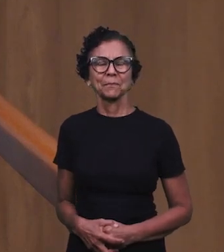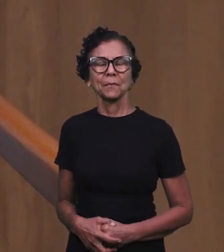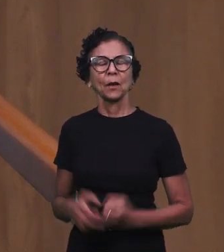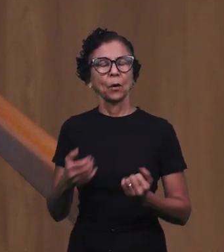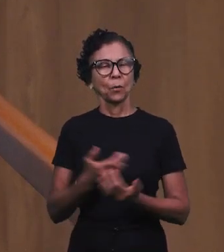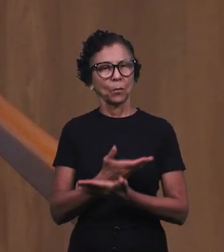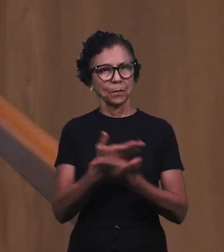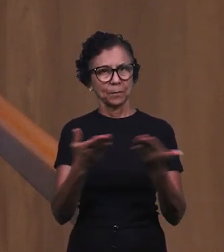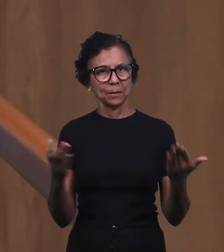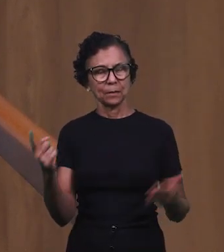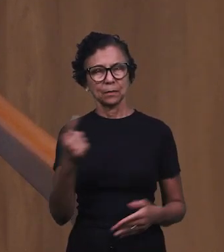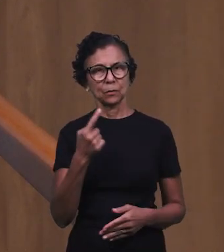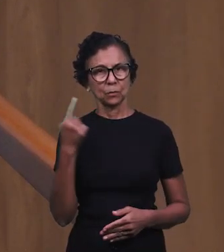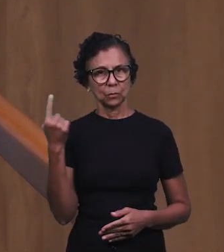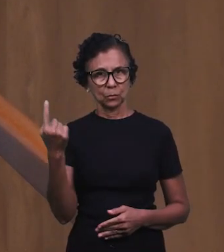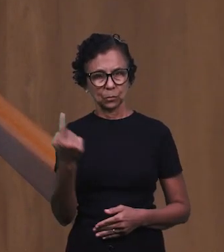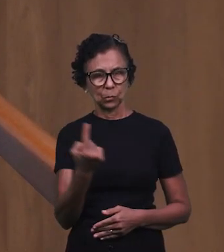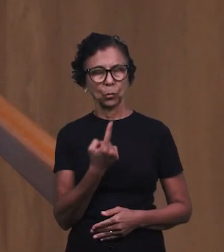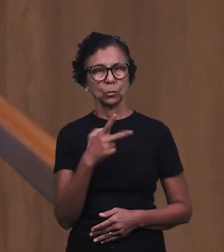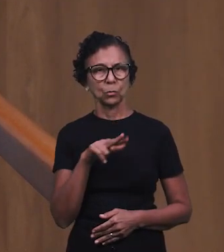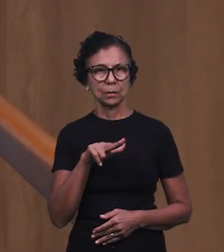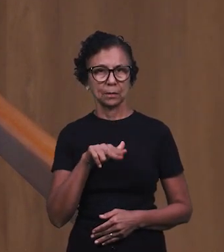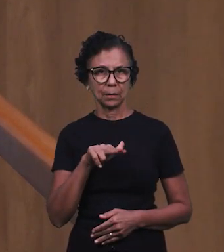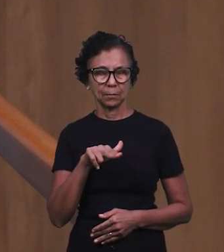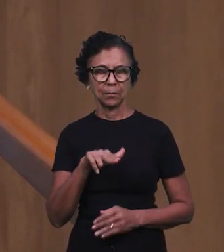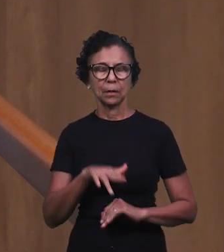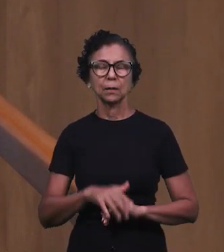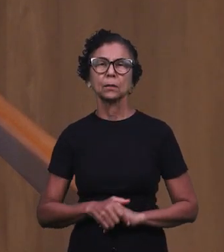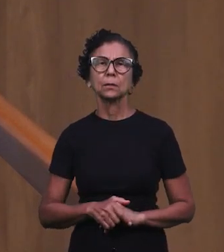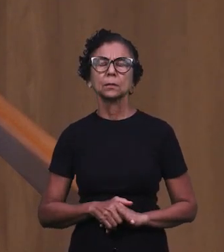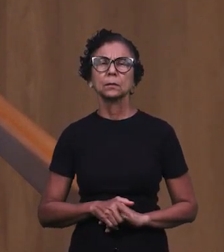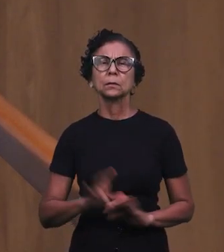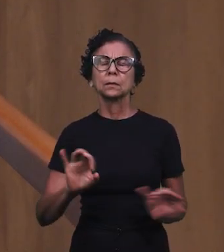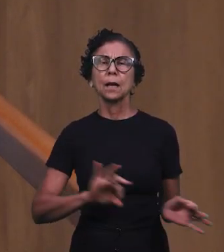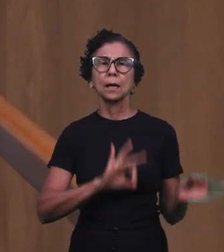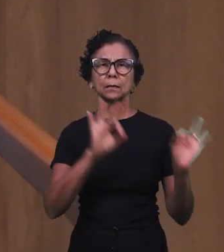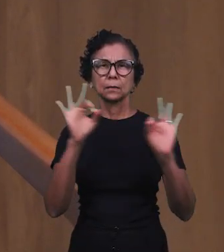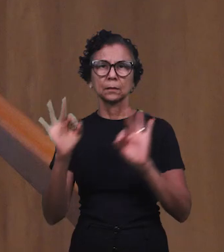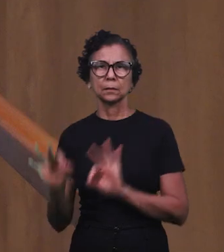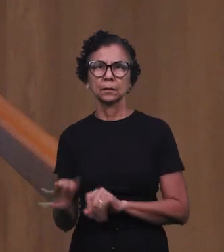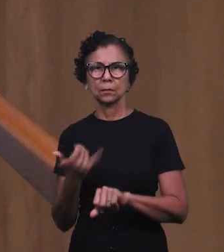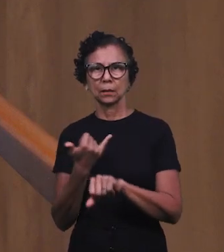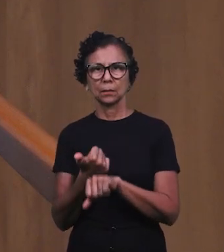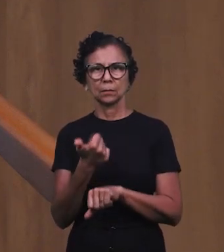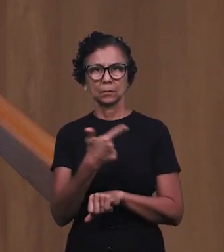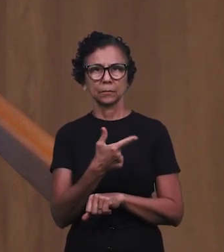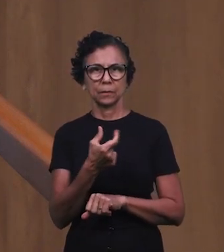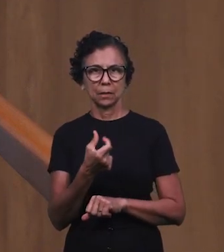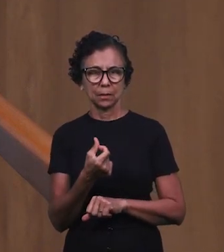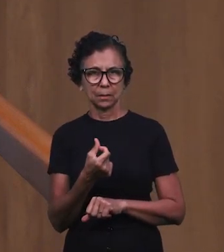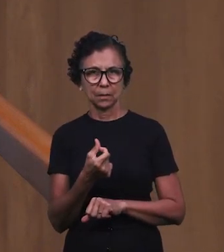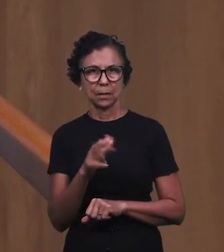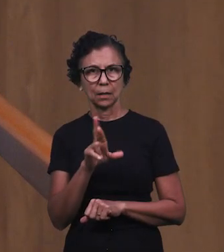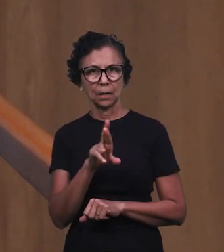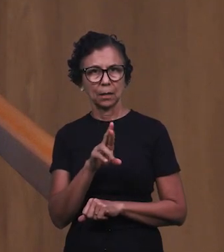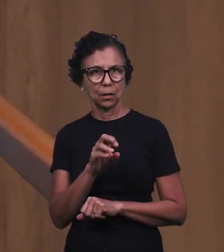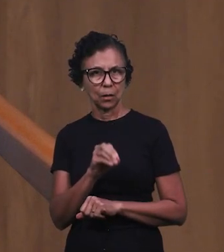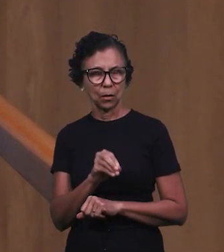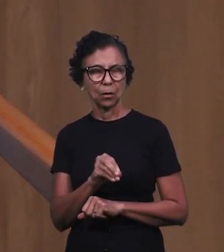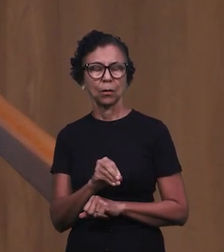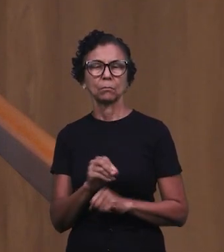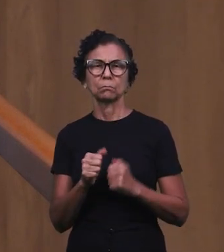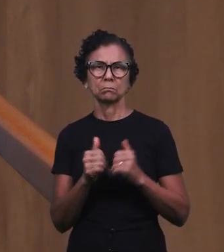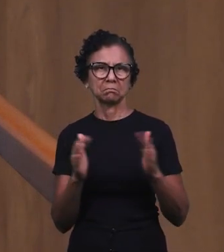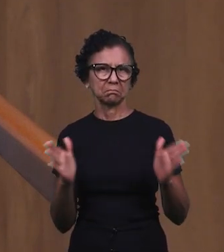Eu quero saudar os nossos irmãos, aqueles que nos veem pelo canal 126 da Embratel,